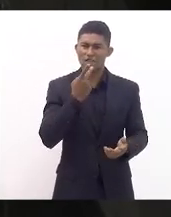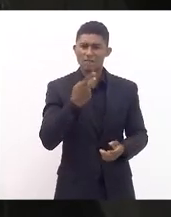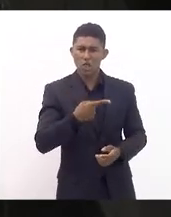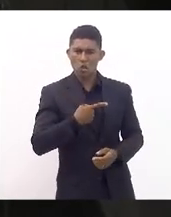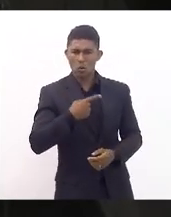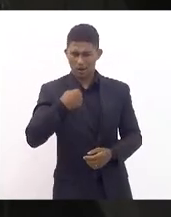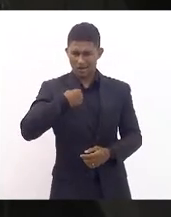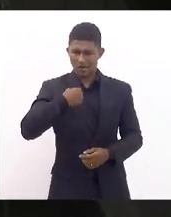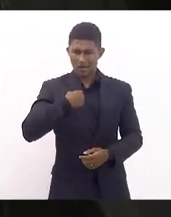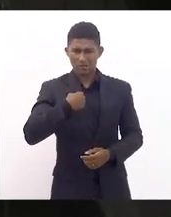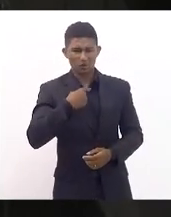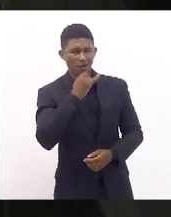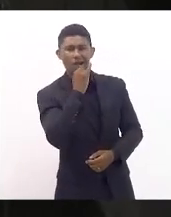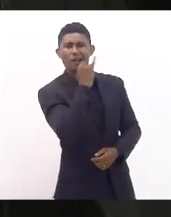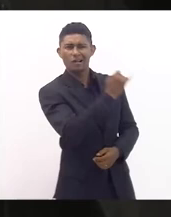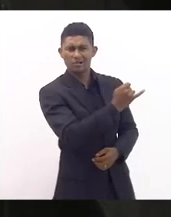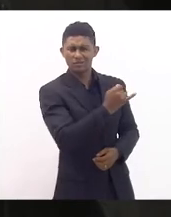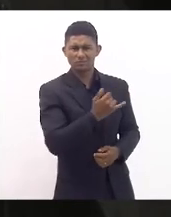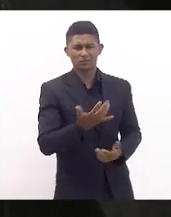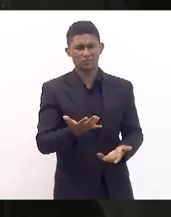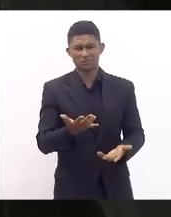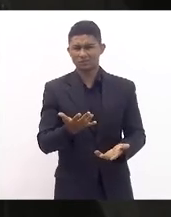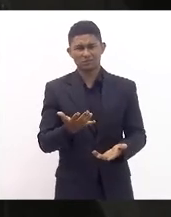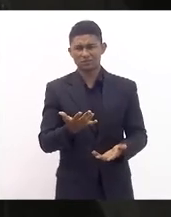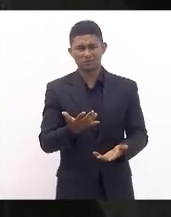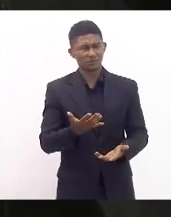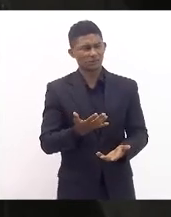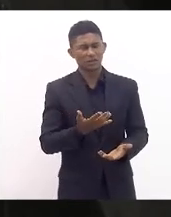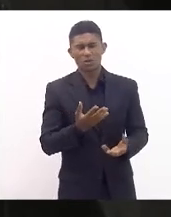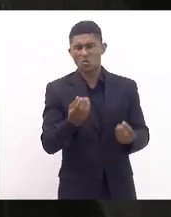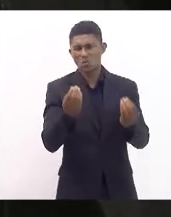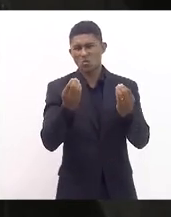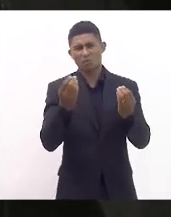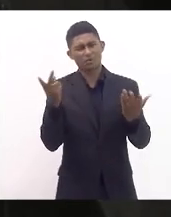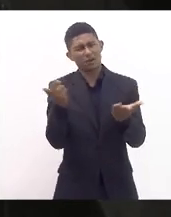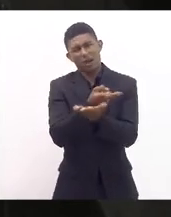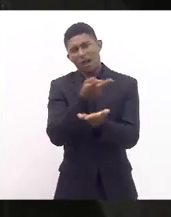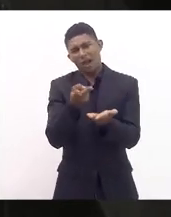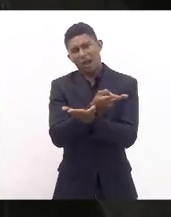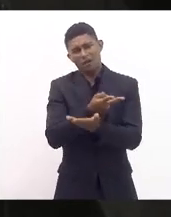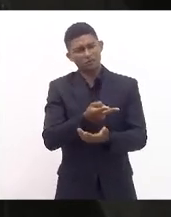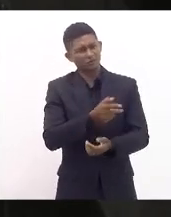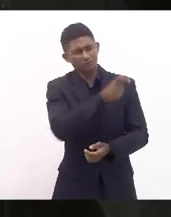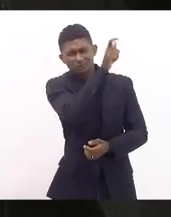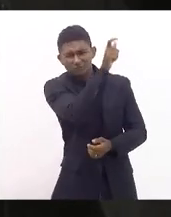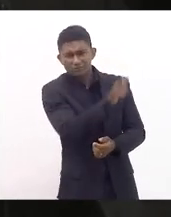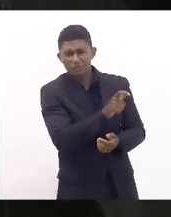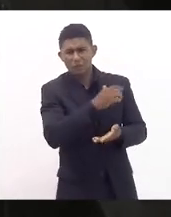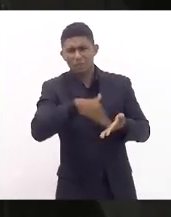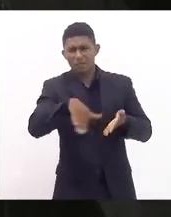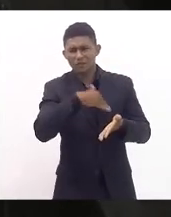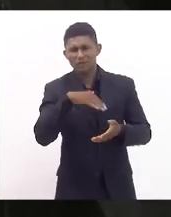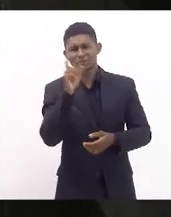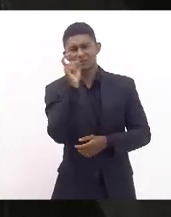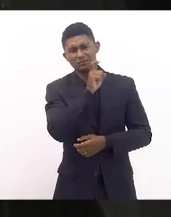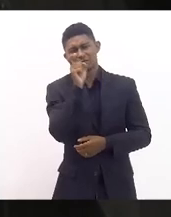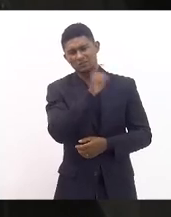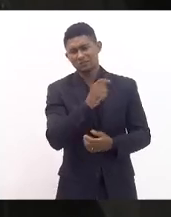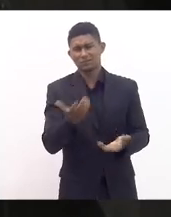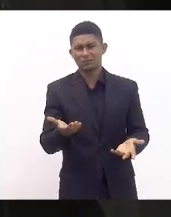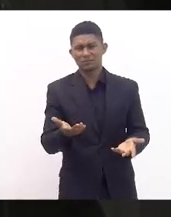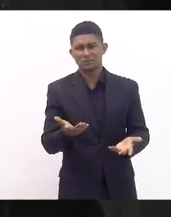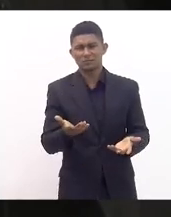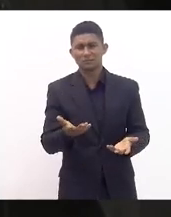Então, isso eu acho um gesto muito infeliz de um secretário. Qualquer coisa que eu possa ter dito que